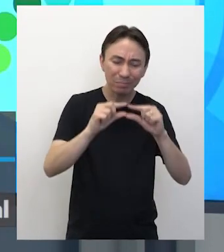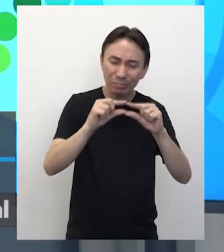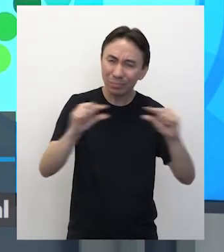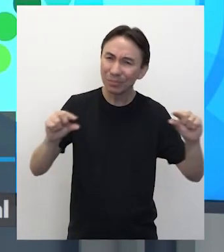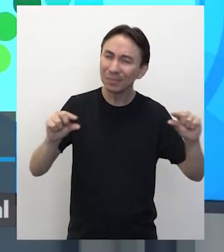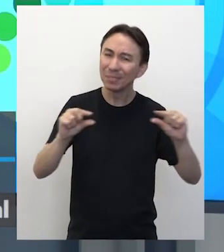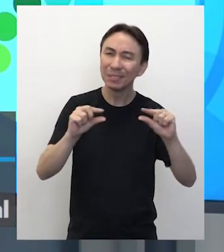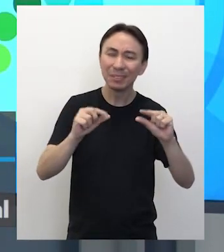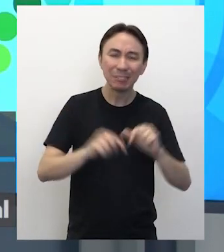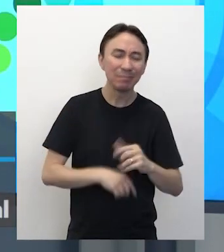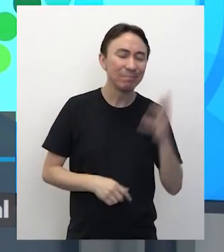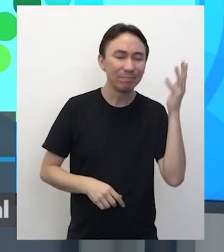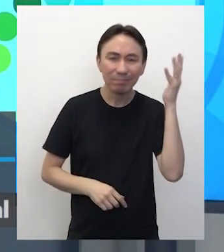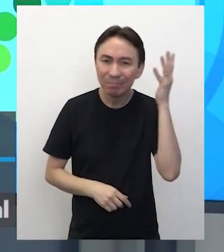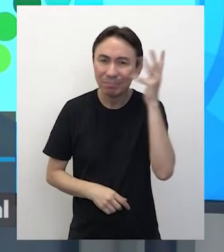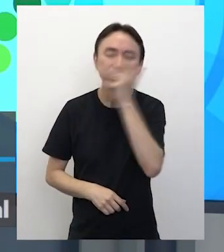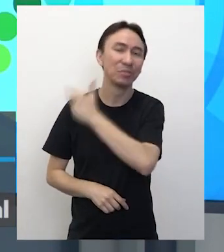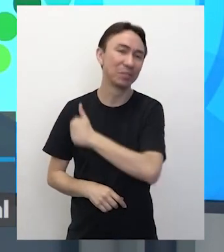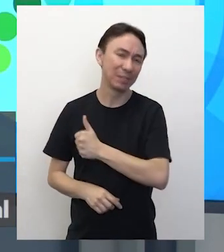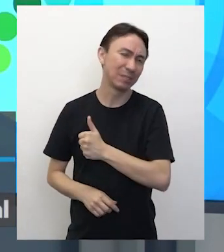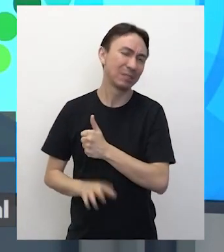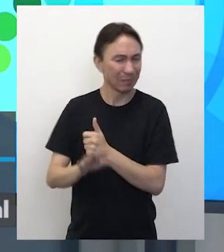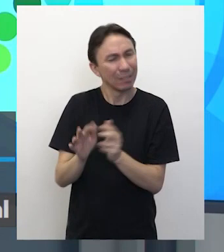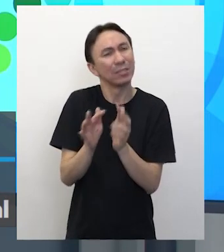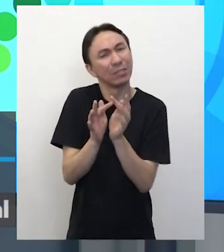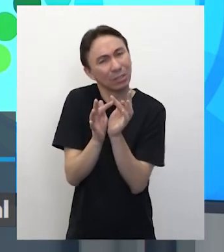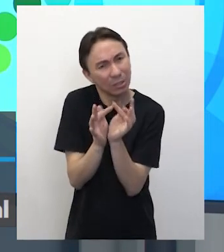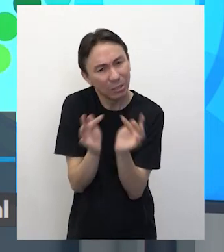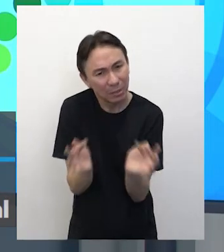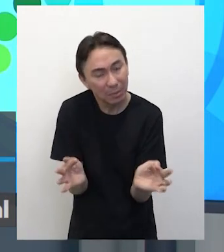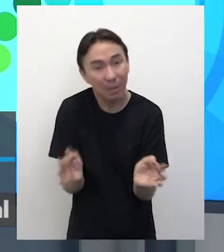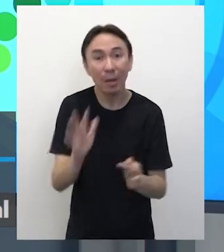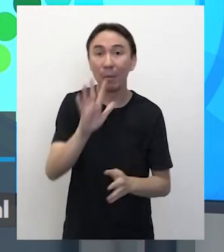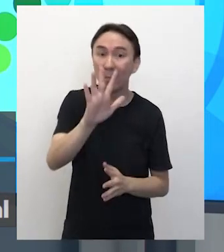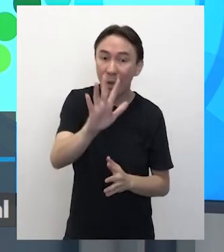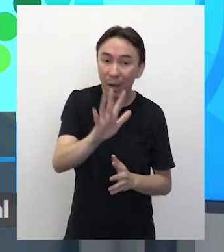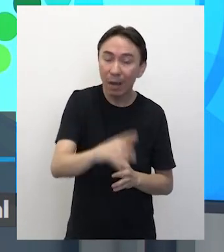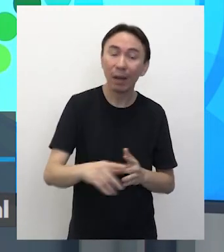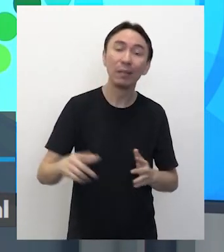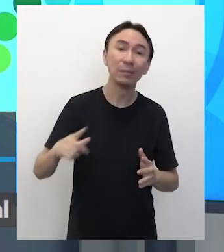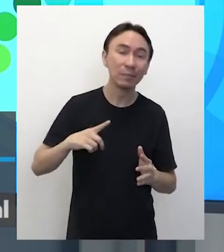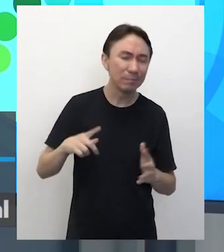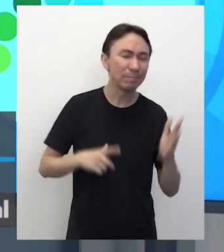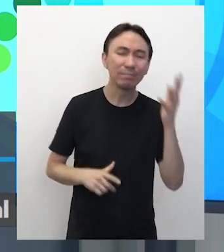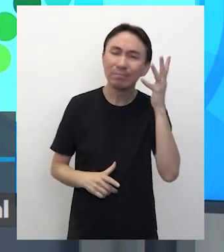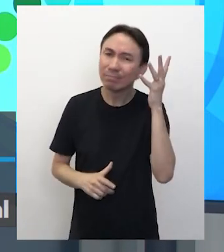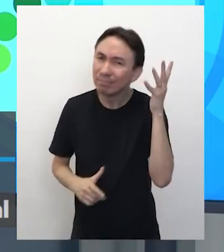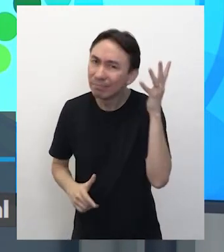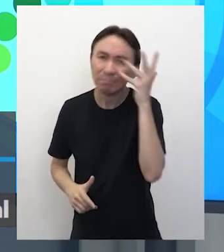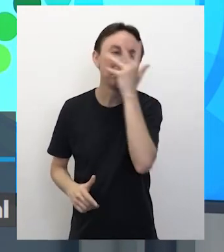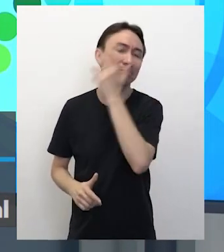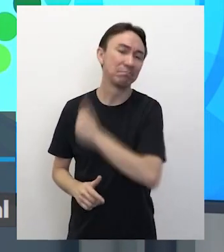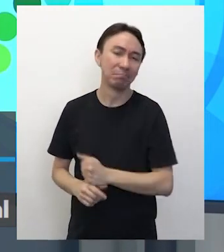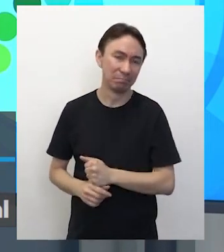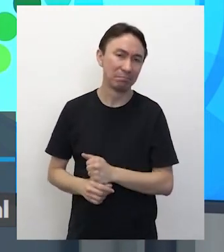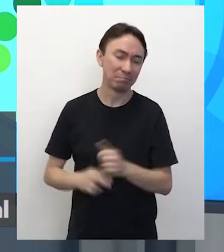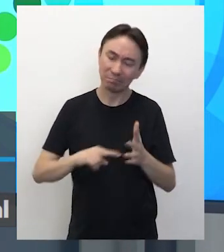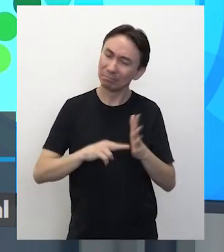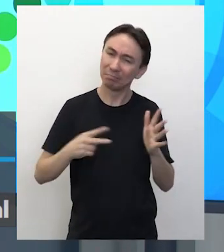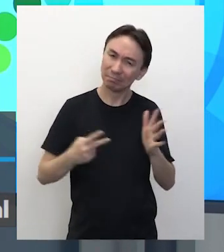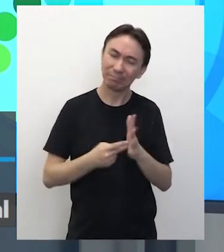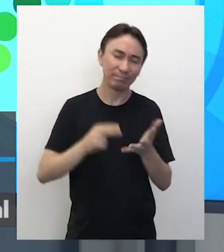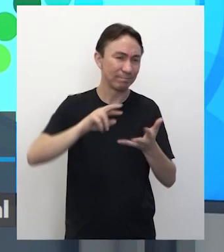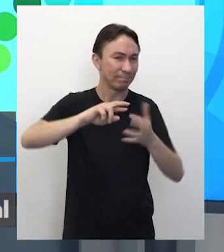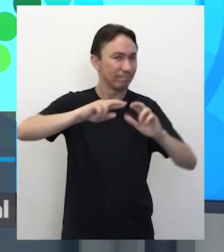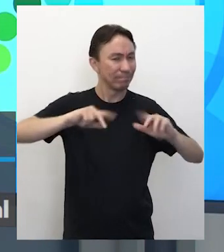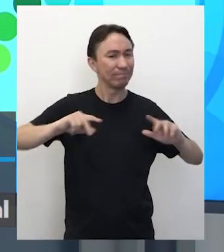singela, muito simples, mas ao mesmo tempo carrega tanta beleza, tantos significados, né? Aí eu queria convidar vocês